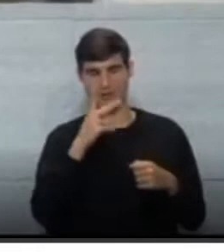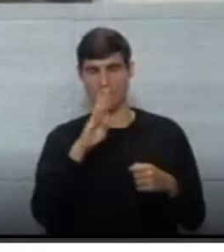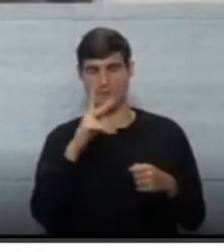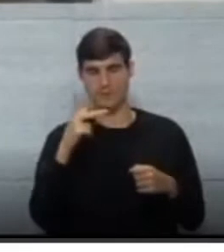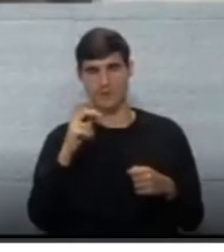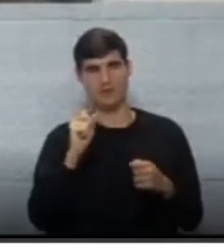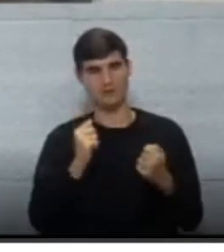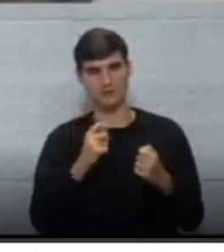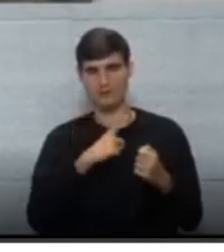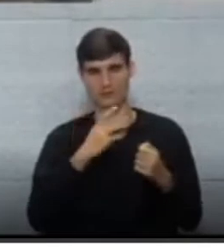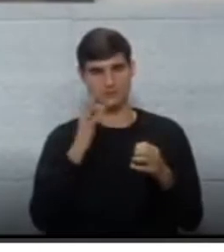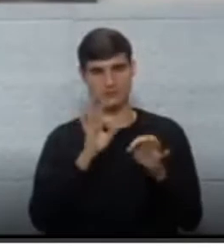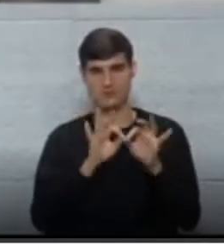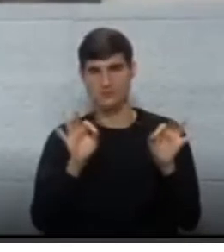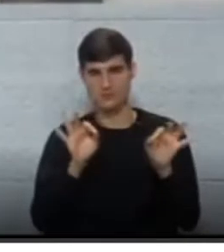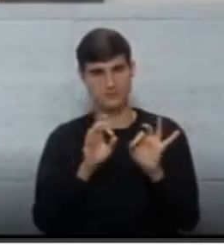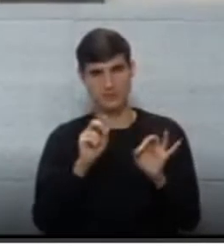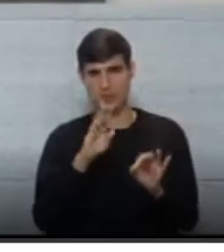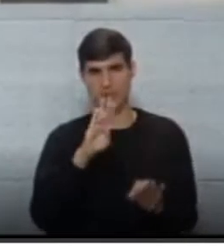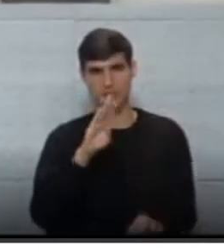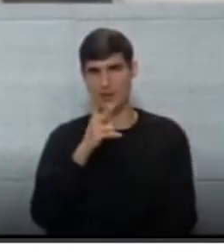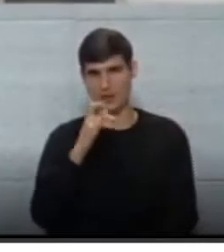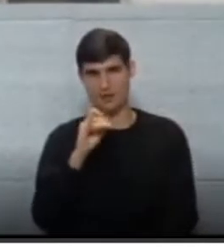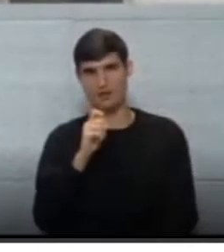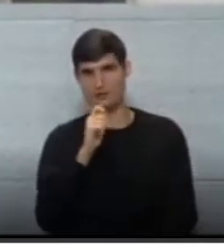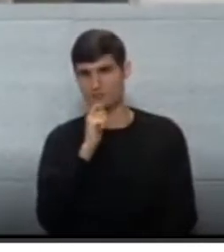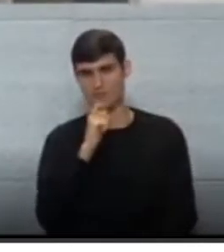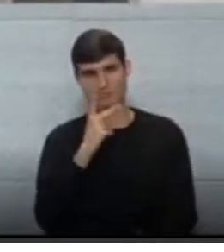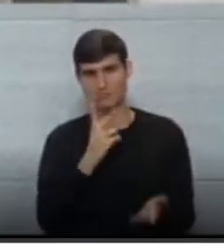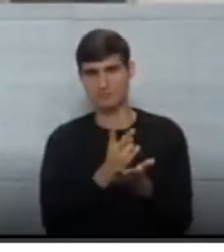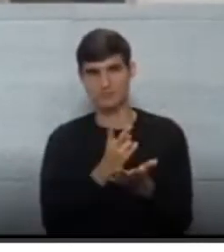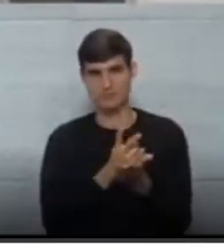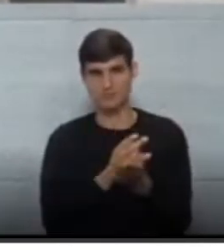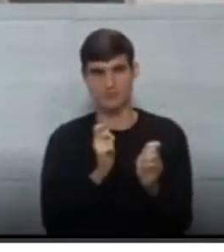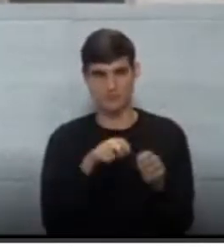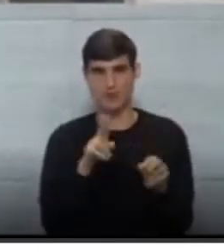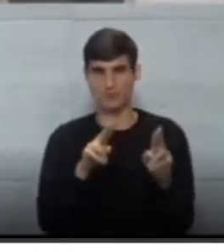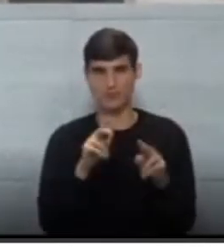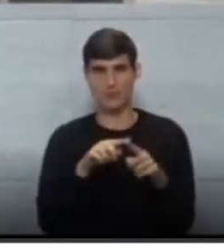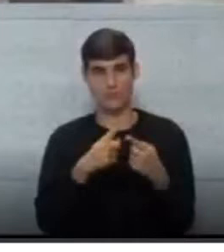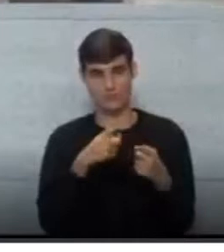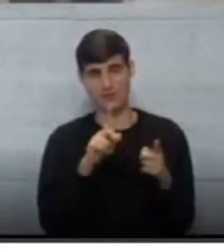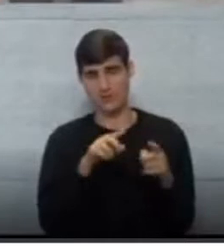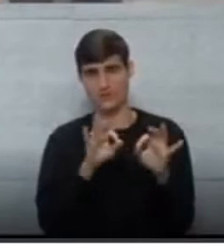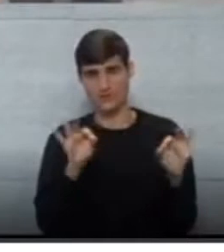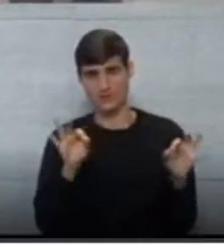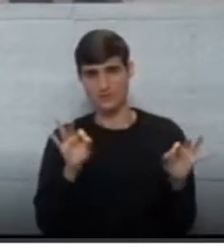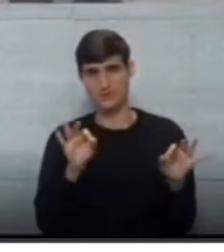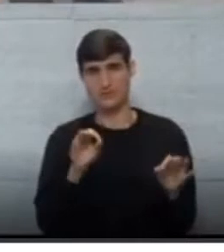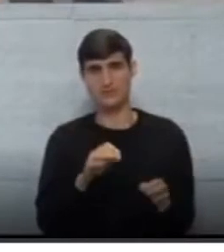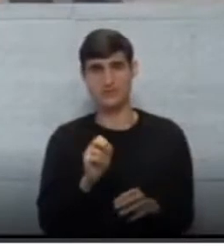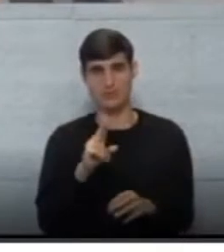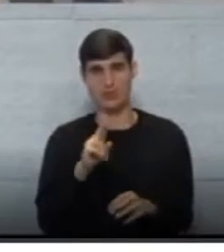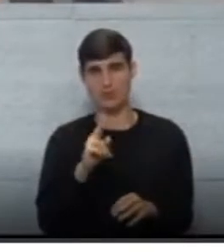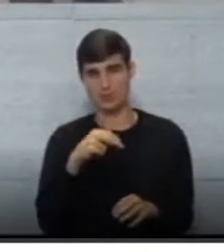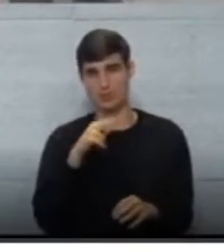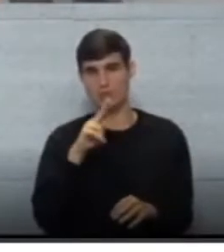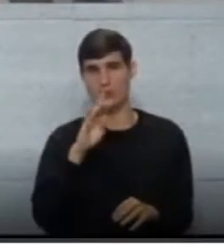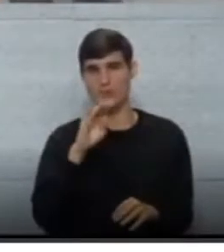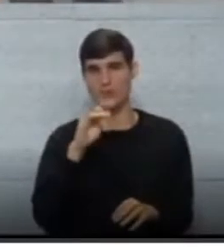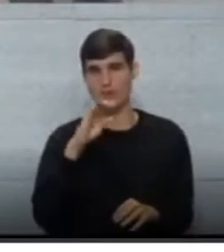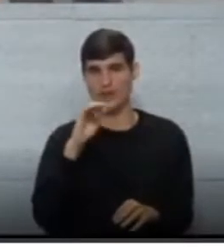simples, mesmo agar BHI pode ser utilizado para fazer. Nesse caso, está em agar simples ou agar